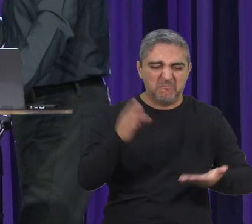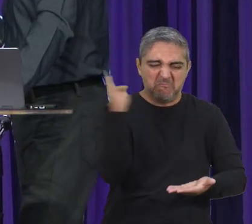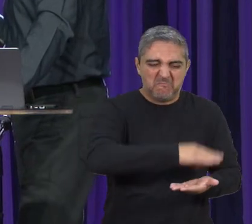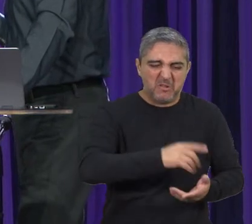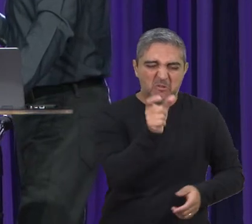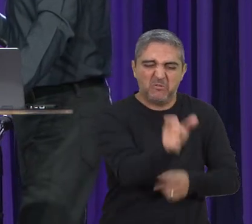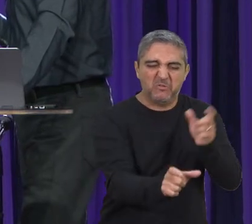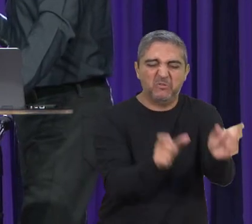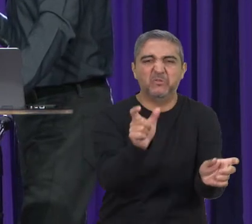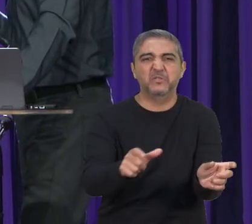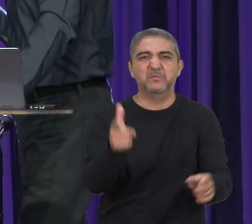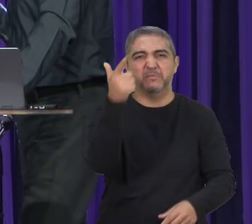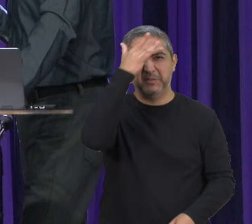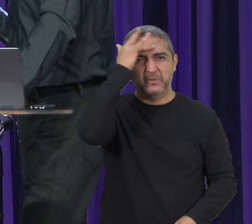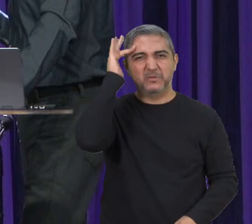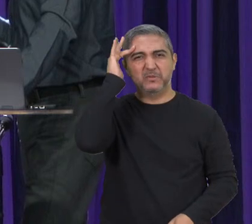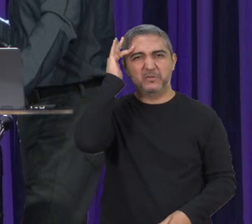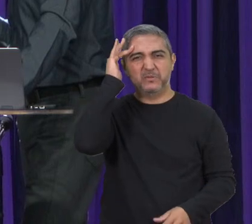discórdias,